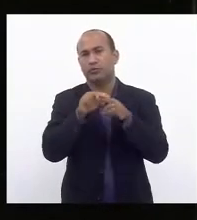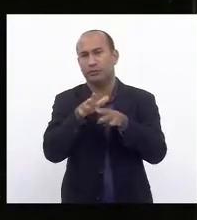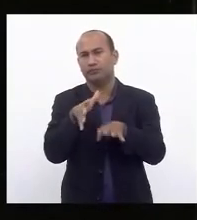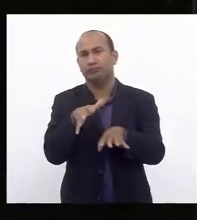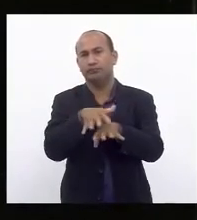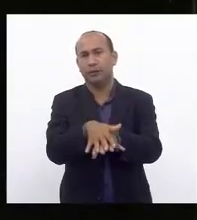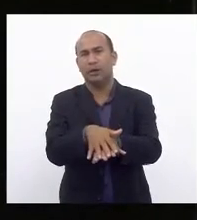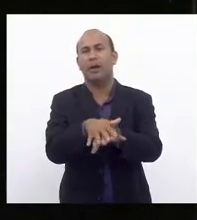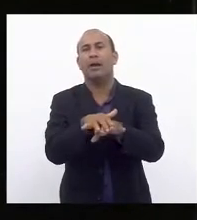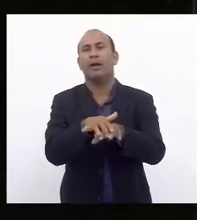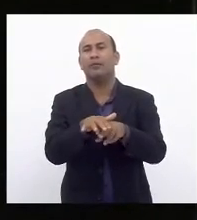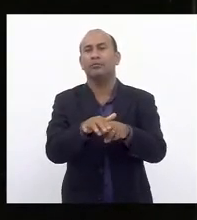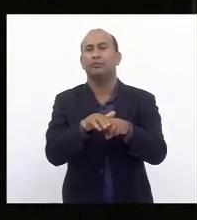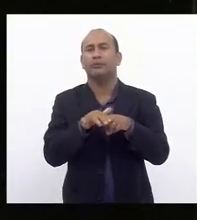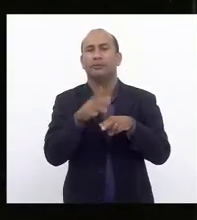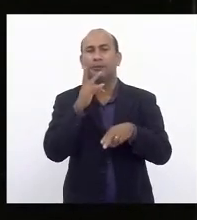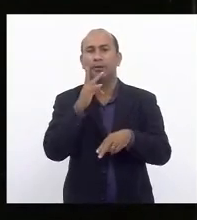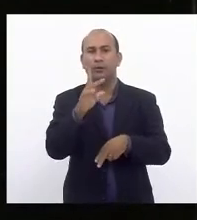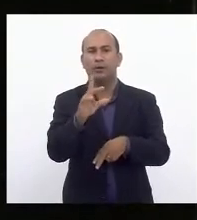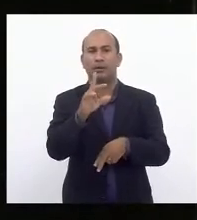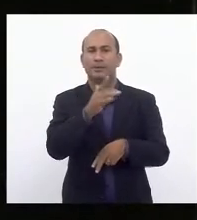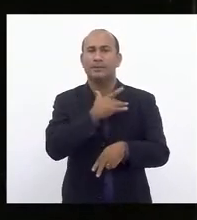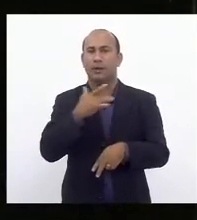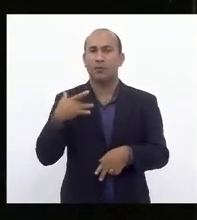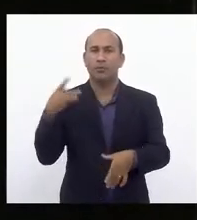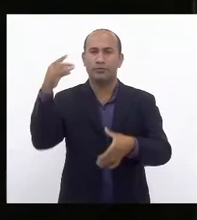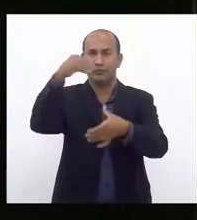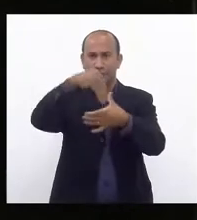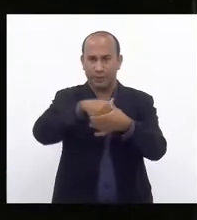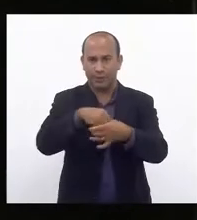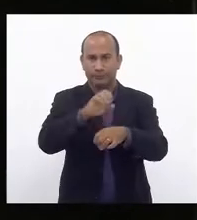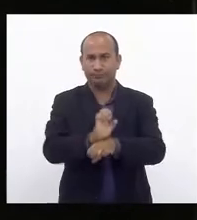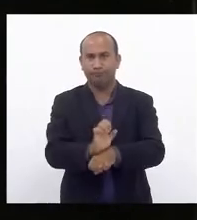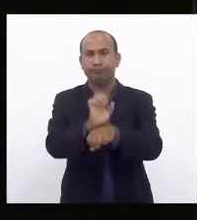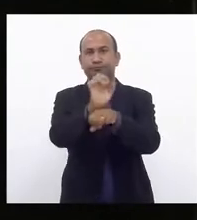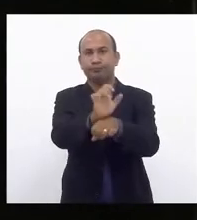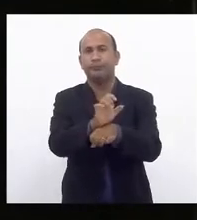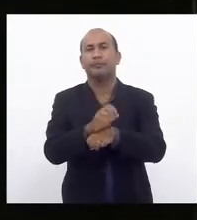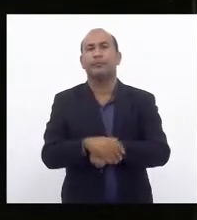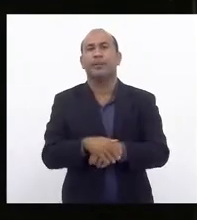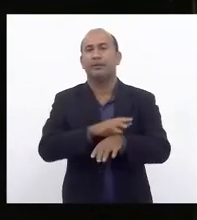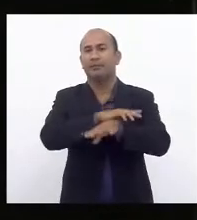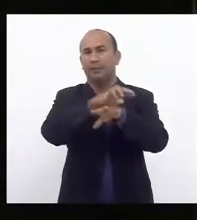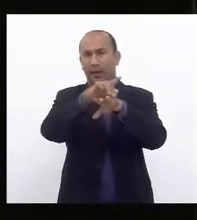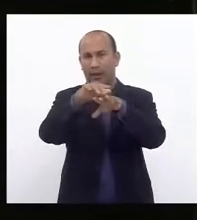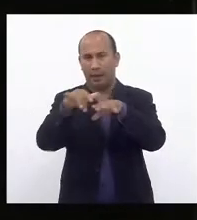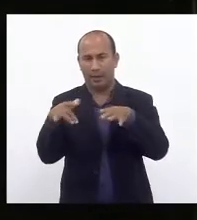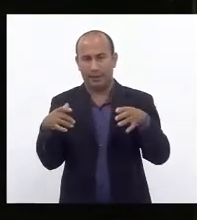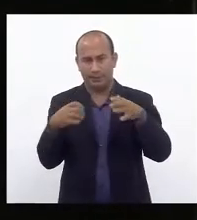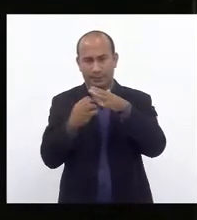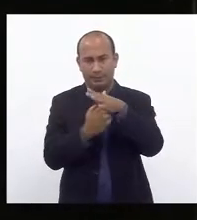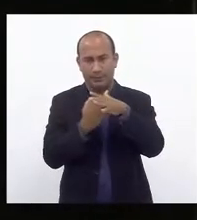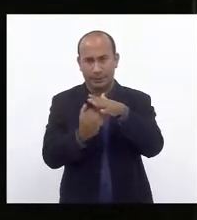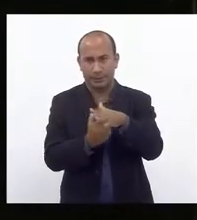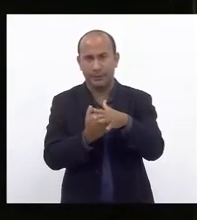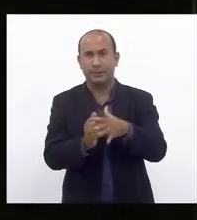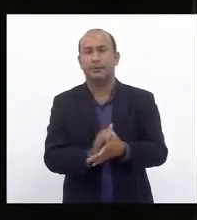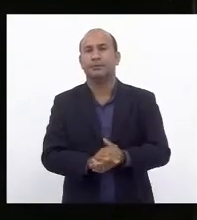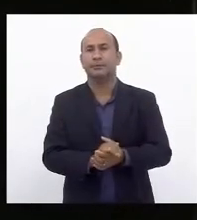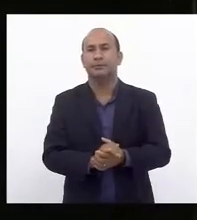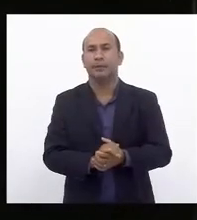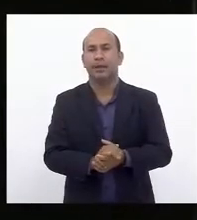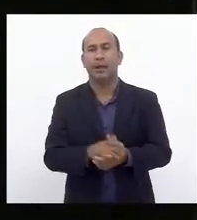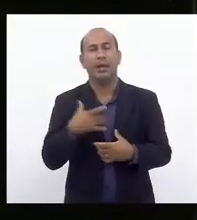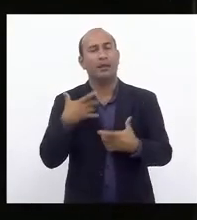Fundação Saúde dentro dos institutos estaduais, IECAC, IED, né? E dali também